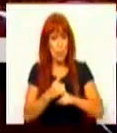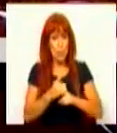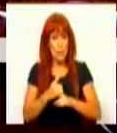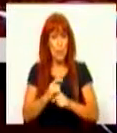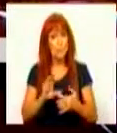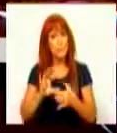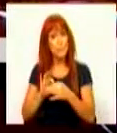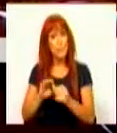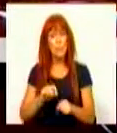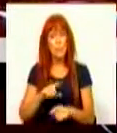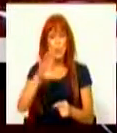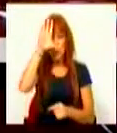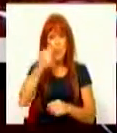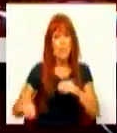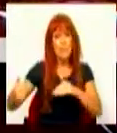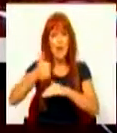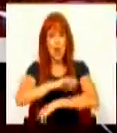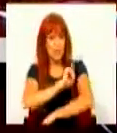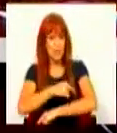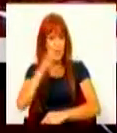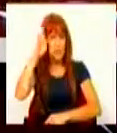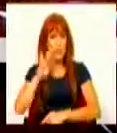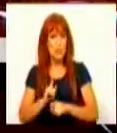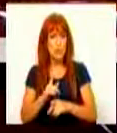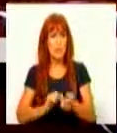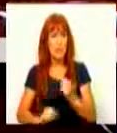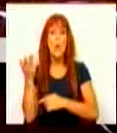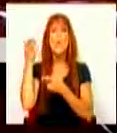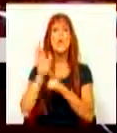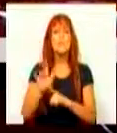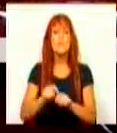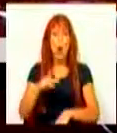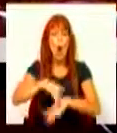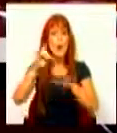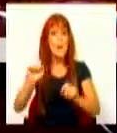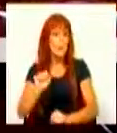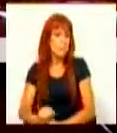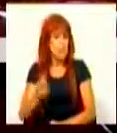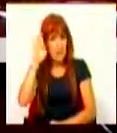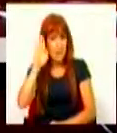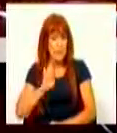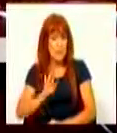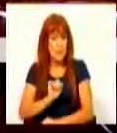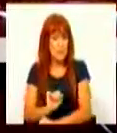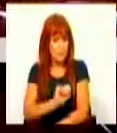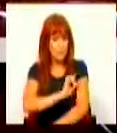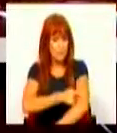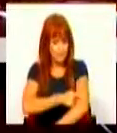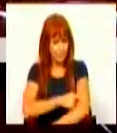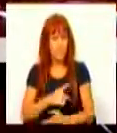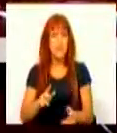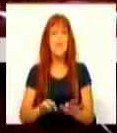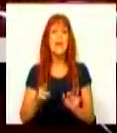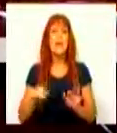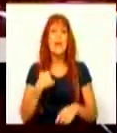ao Estado-Maior-General das Forças Armadas, realçando-se a título de exemplo o Hospital das Forças Armadas. Devo, por fim,